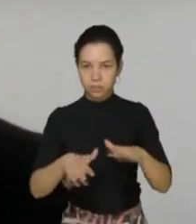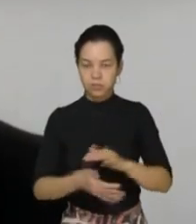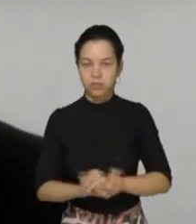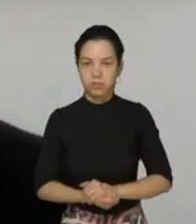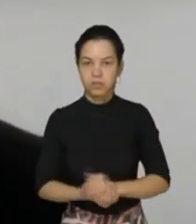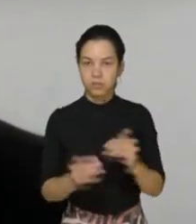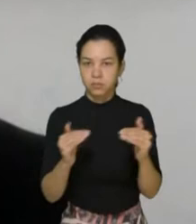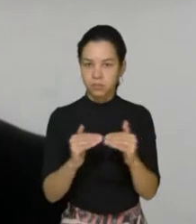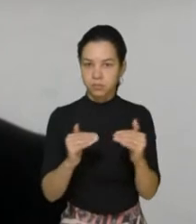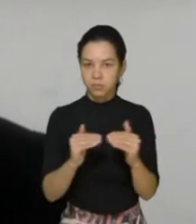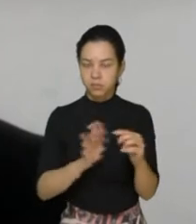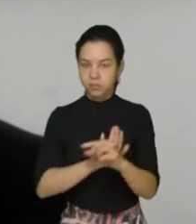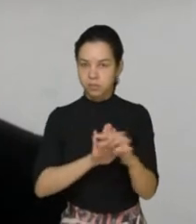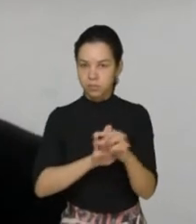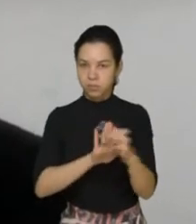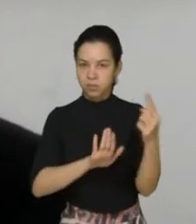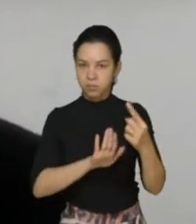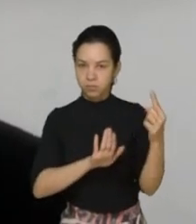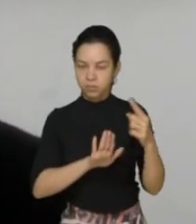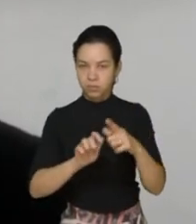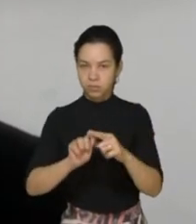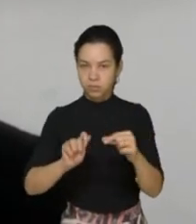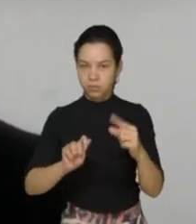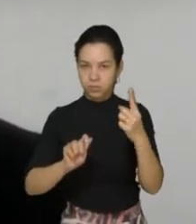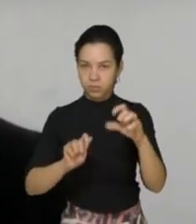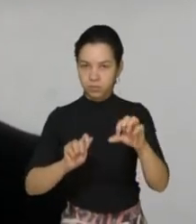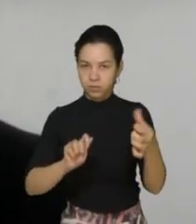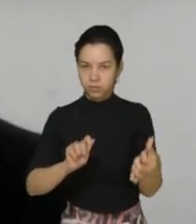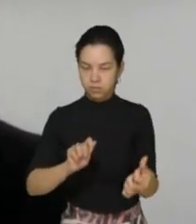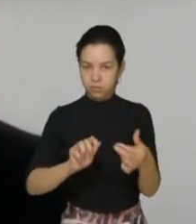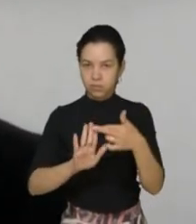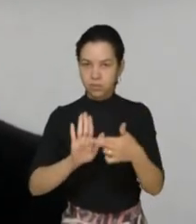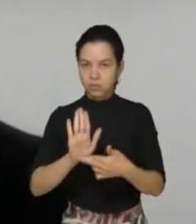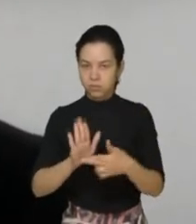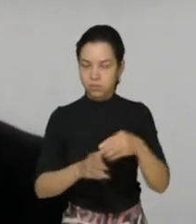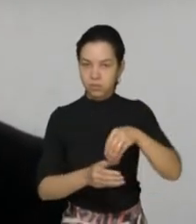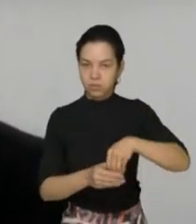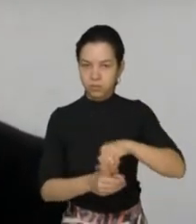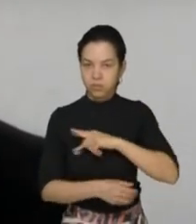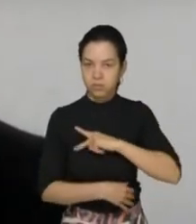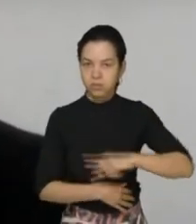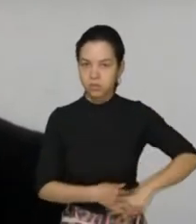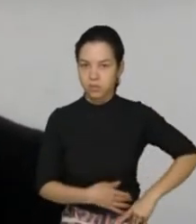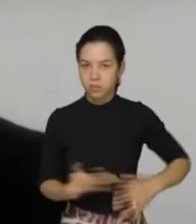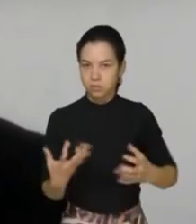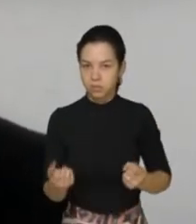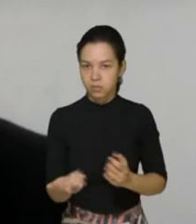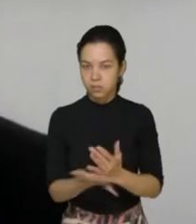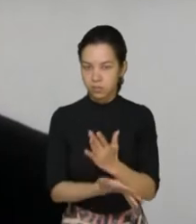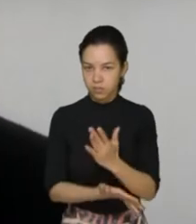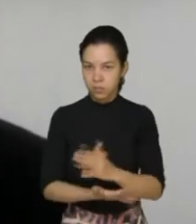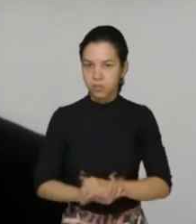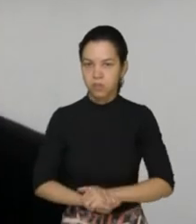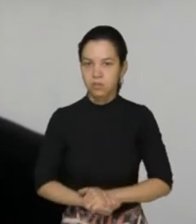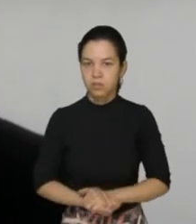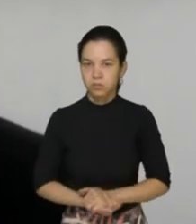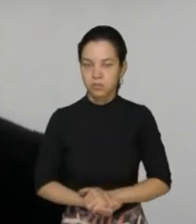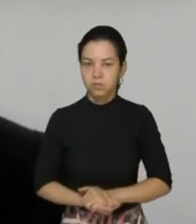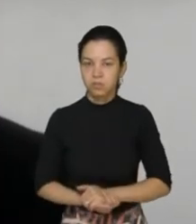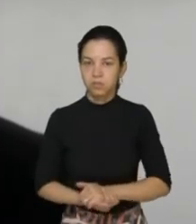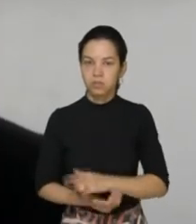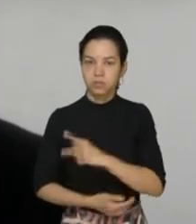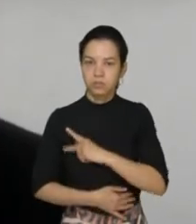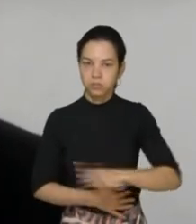consonância com o parágrafo 1º do artigo 106 do Regimento Interno, o senhor presidente deu a por aprovado. Expediente. O senhor presidente